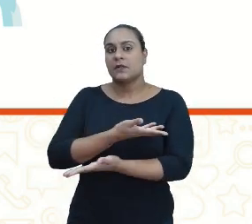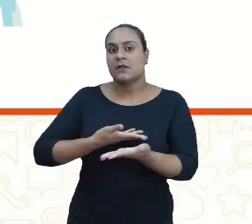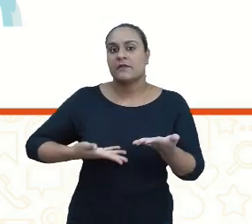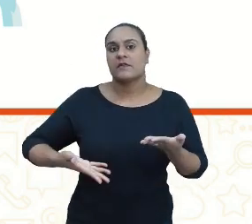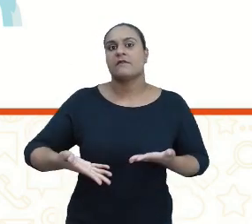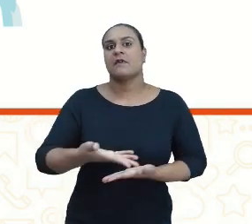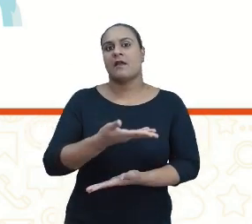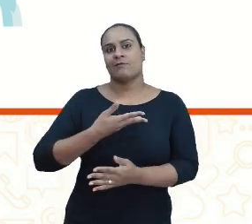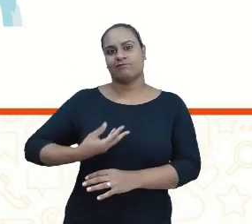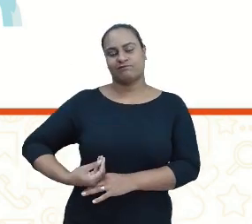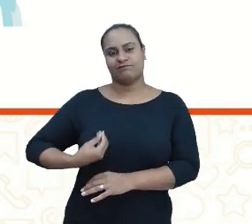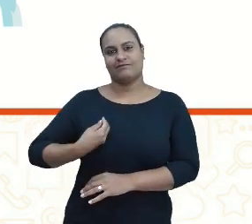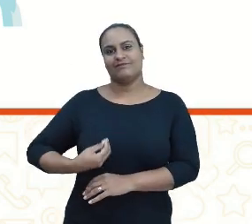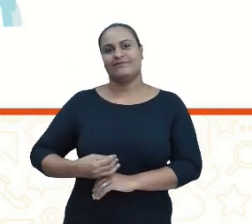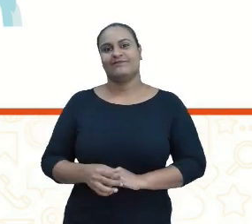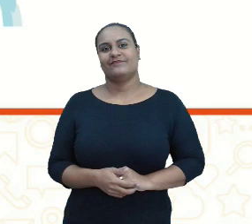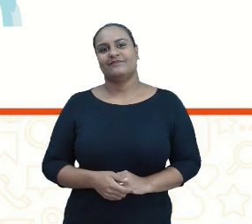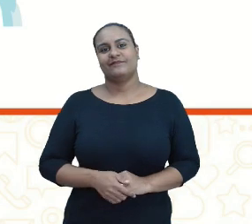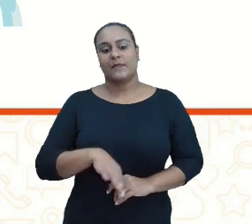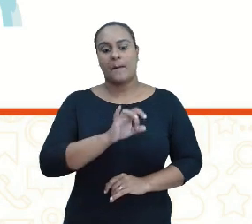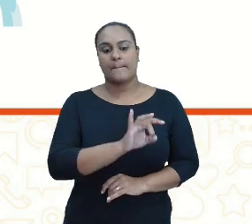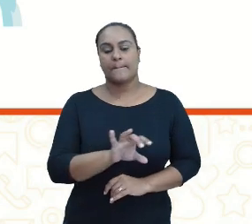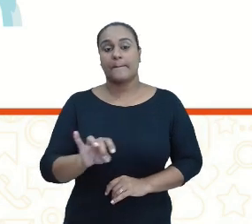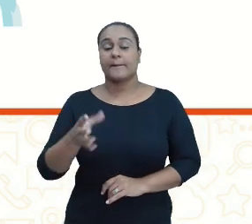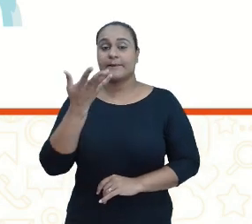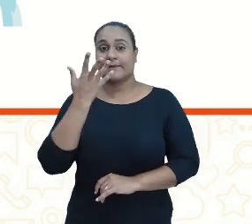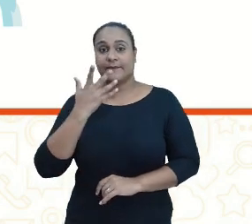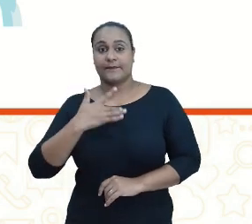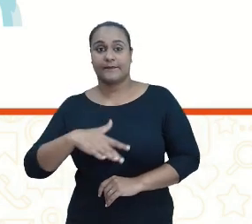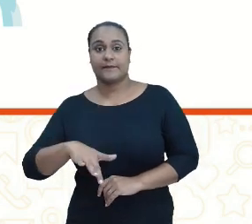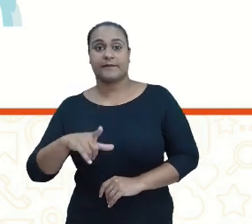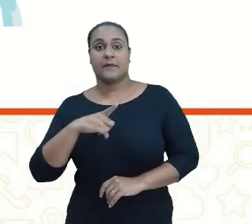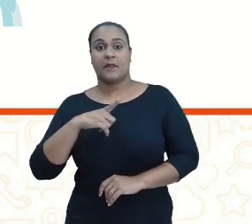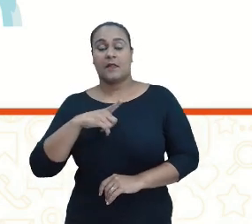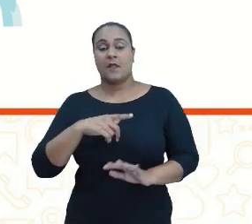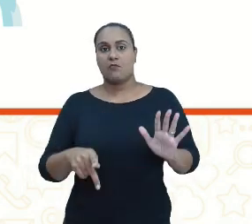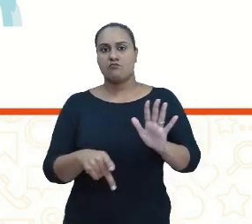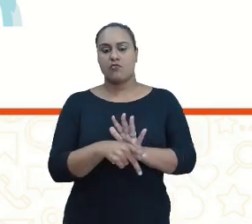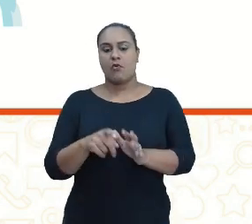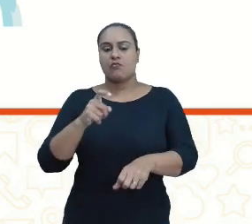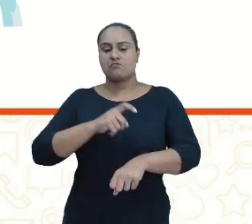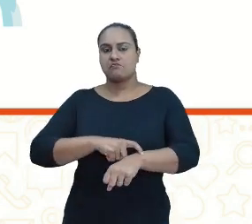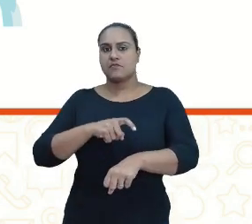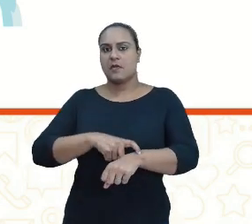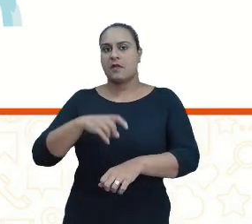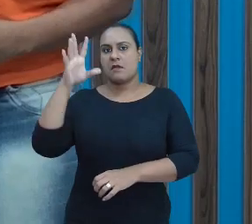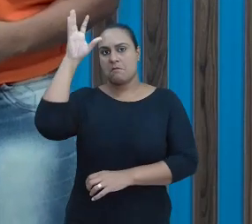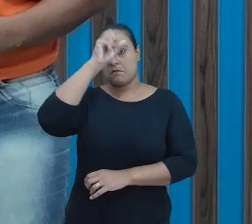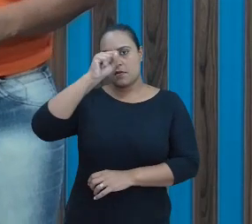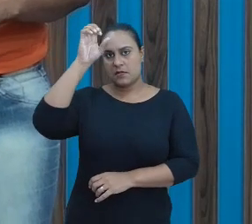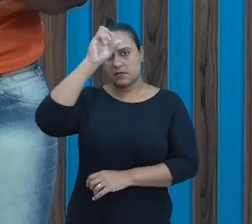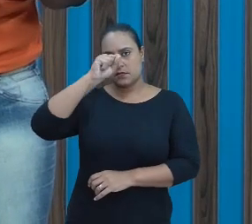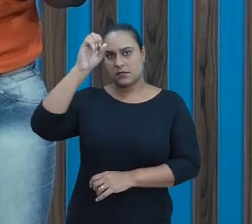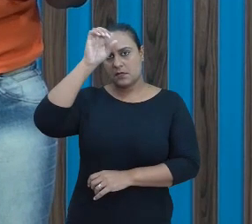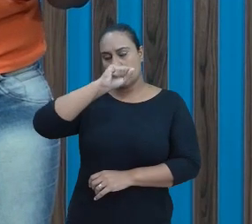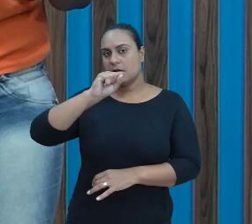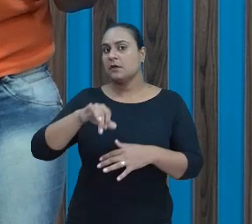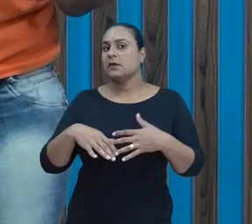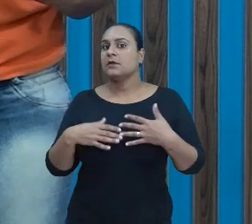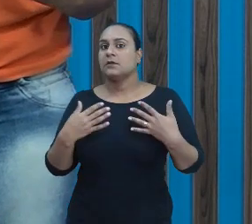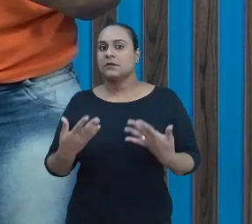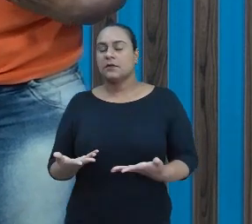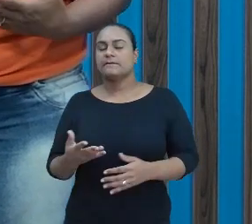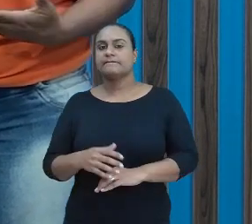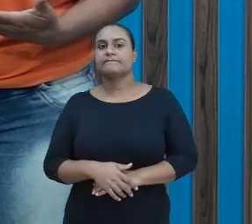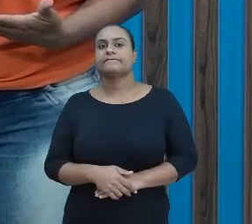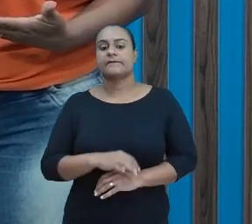e de convivência. Cada criança tem seu próprio tempo para aprender. Então, quando